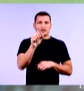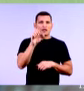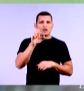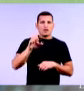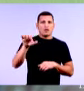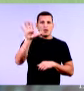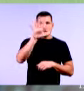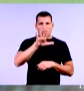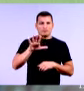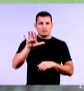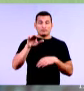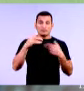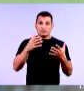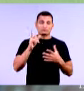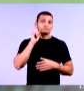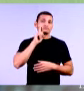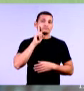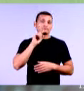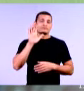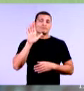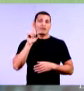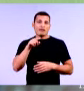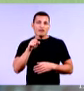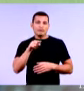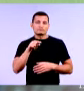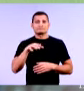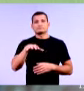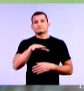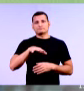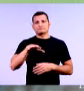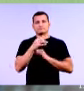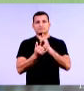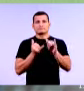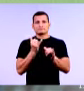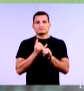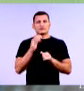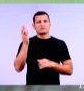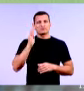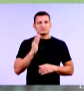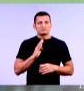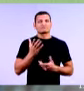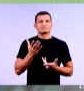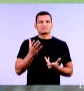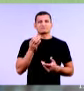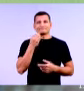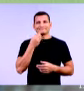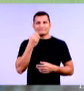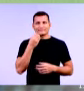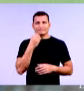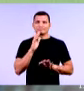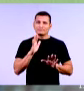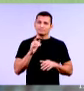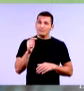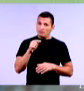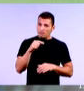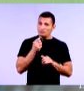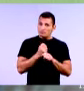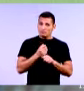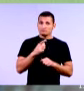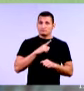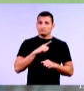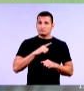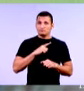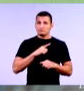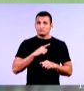da internet, ok? O Brasil, coitado, está assim um pouquinho, né, devagar, mas esse ano nós temos a previsão de mais 3